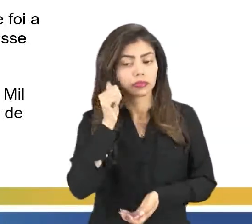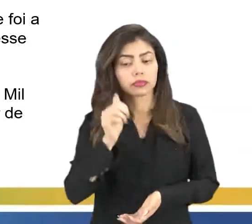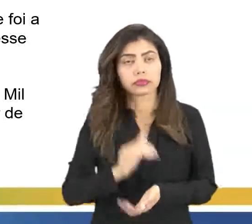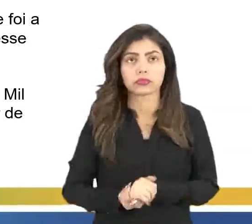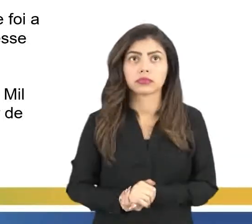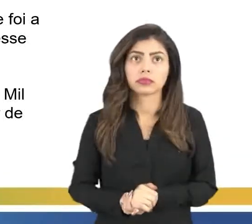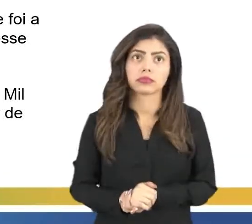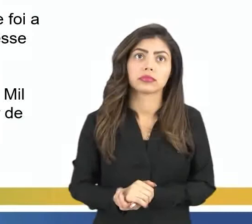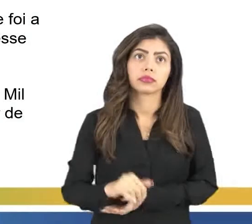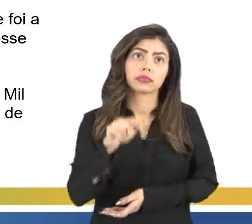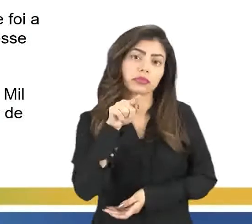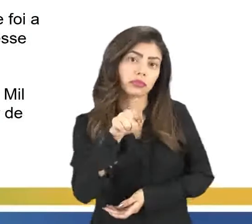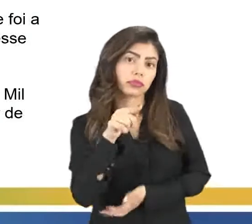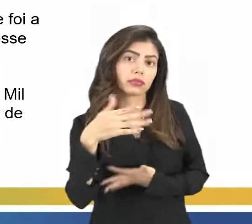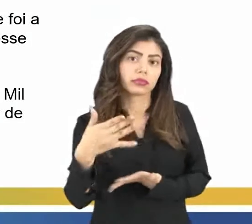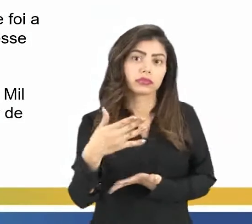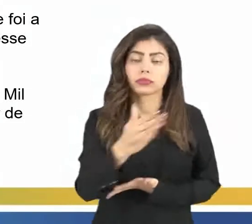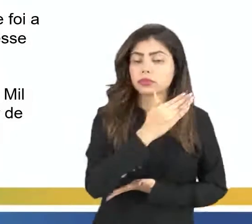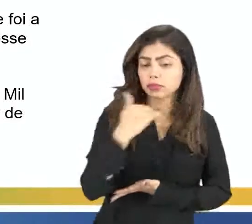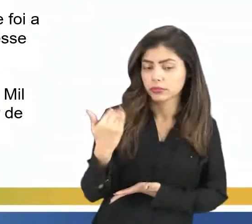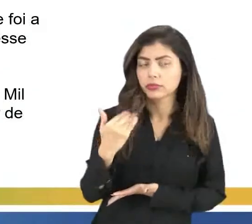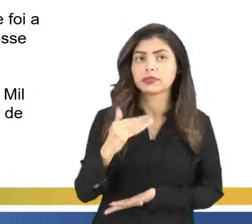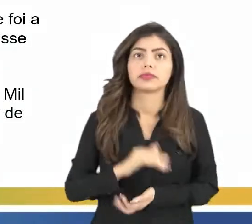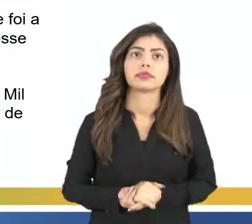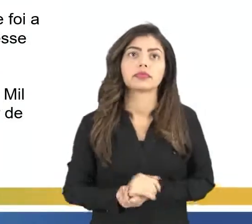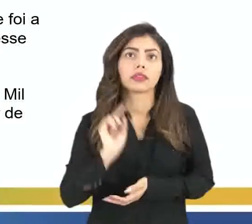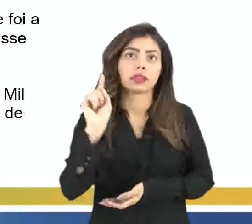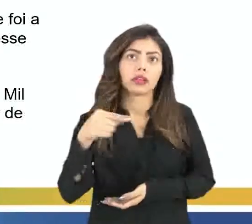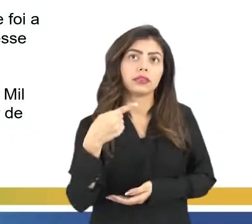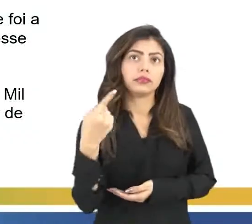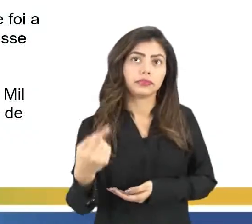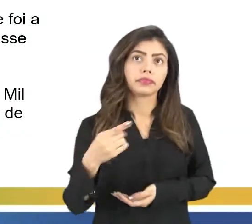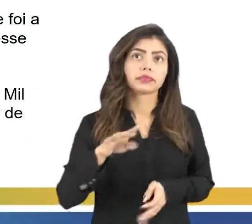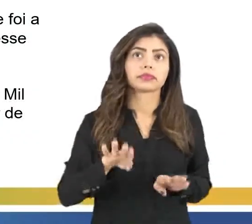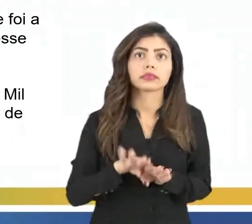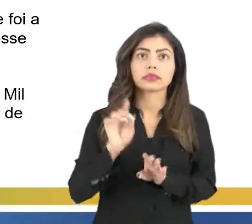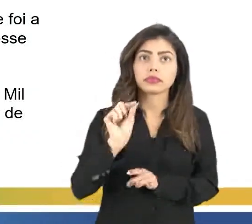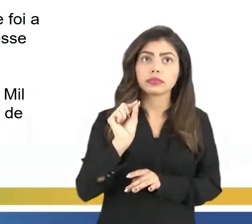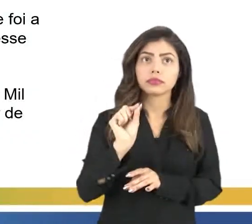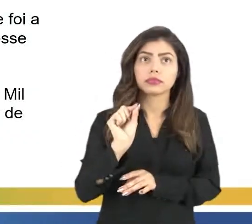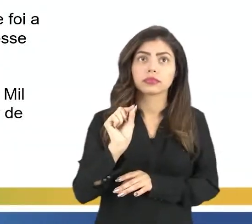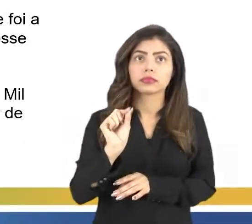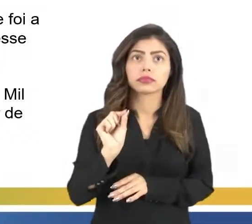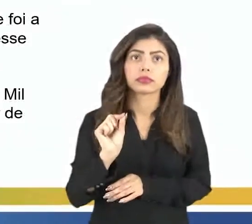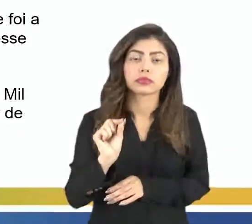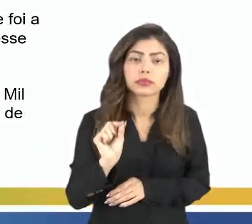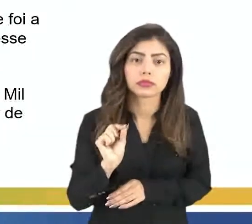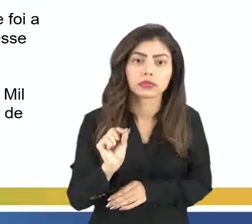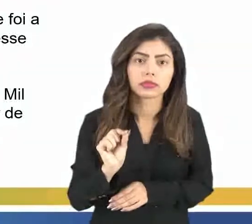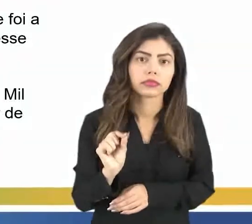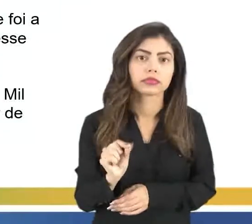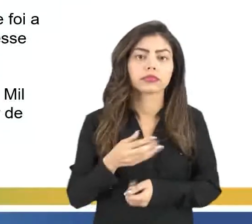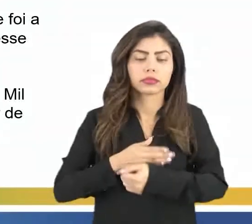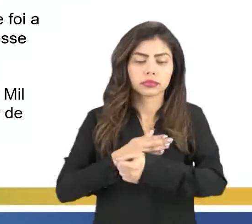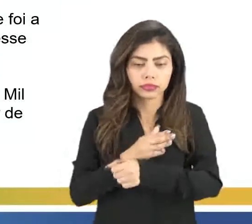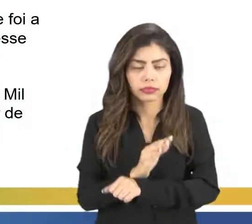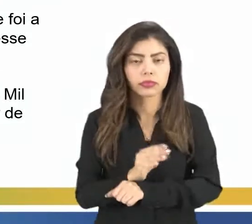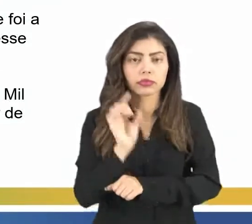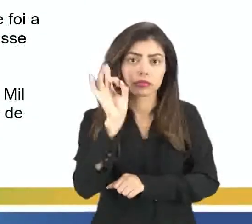com a esposa, a esposa traiu ele e mandou matar. E aí, a partir desse momento, o que ele decidiu? Ele decidiu